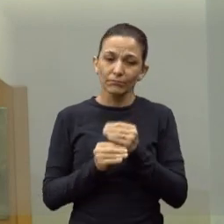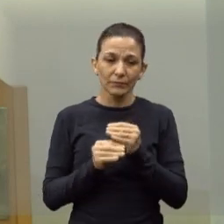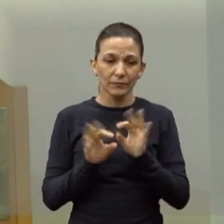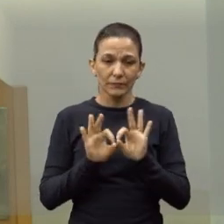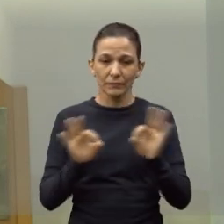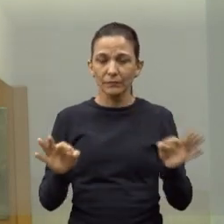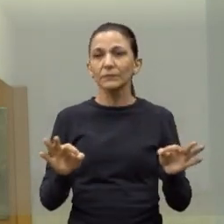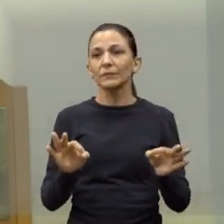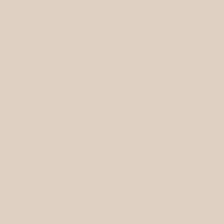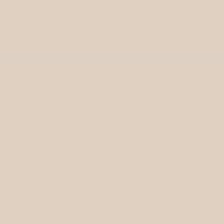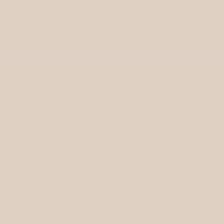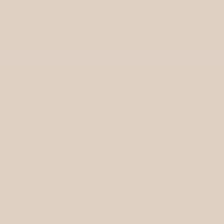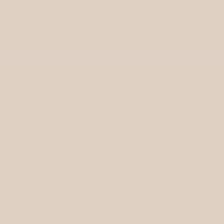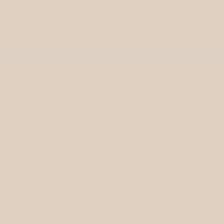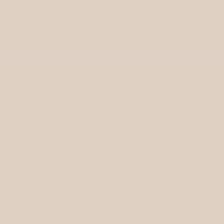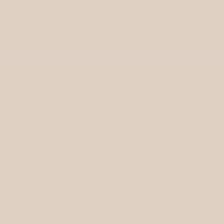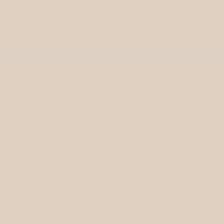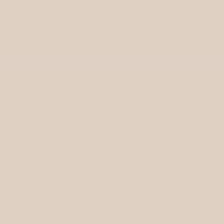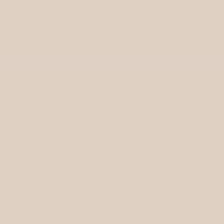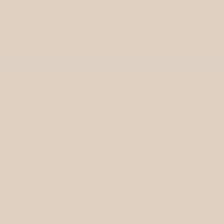uma boa tarde a todos